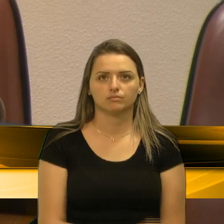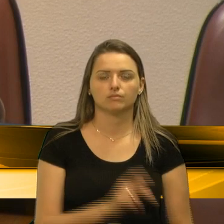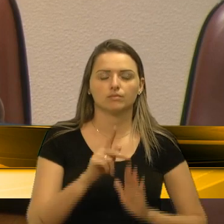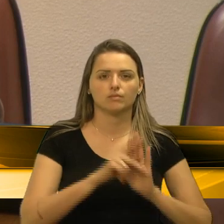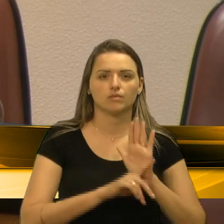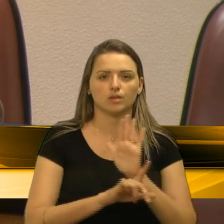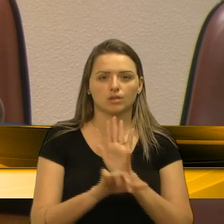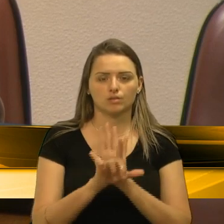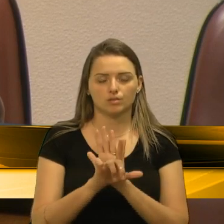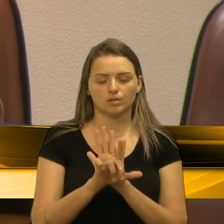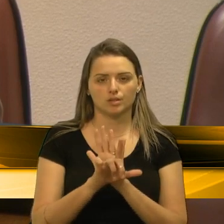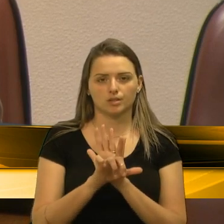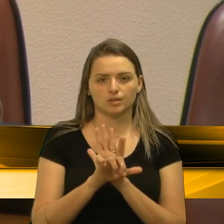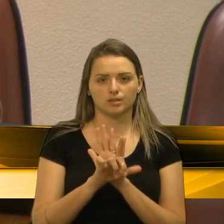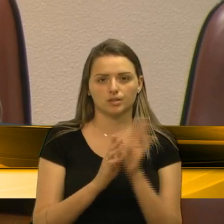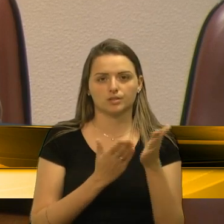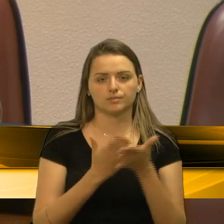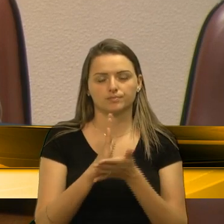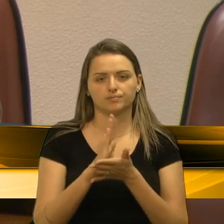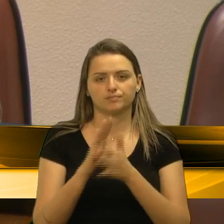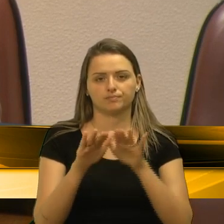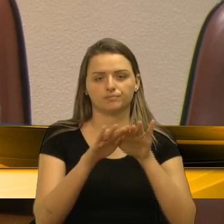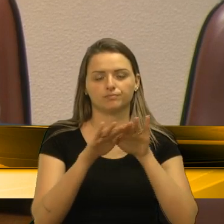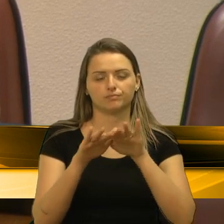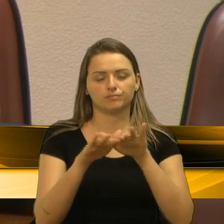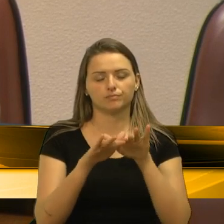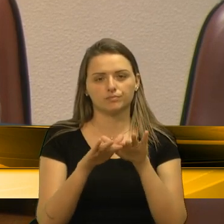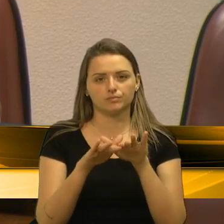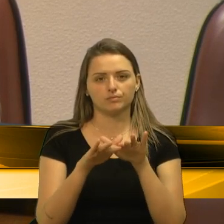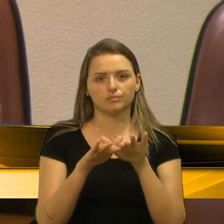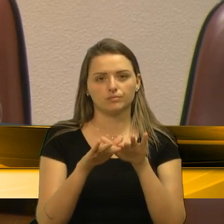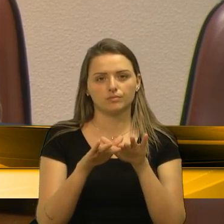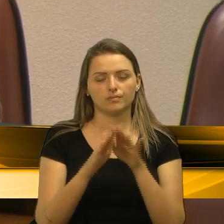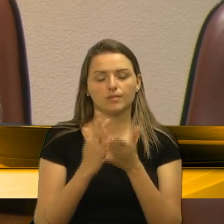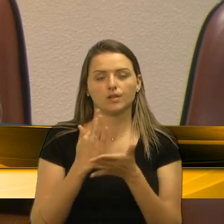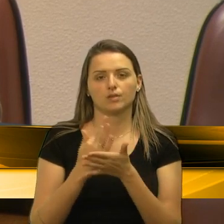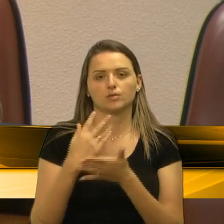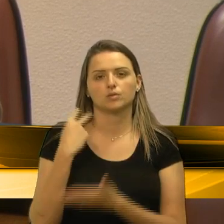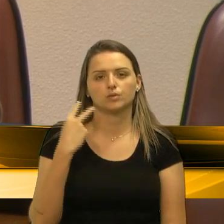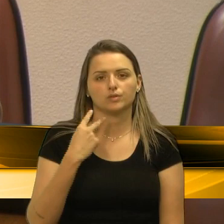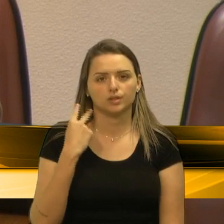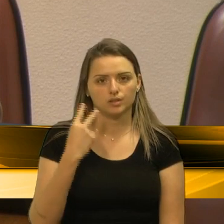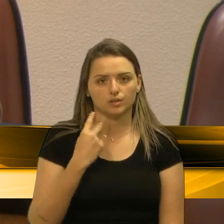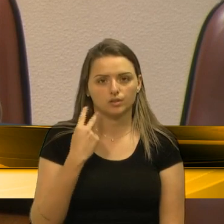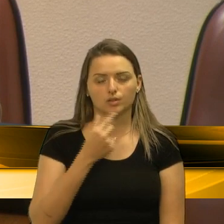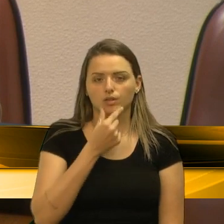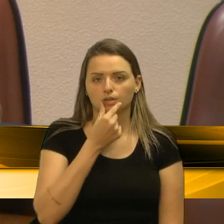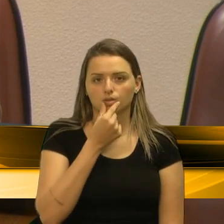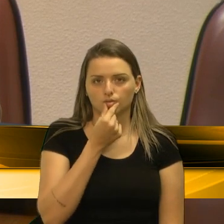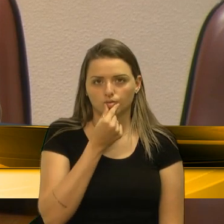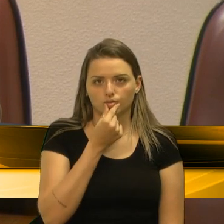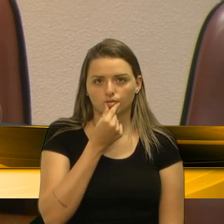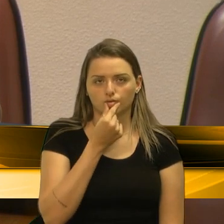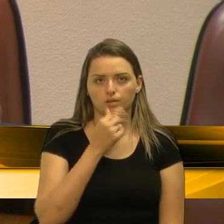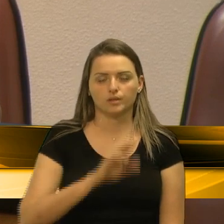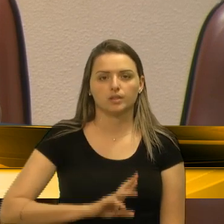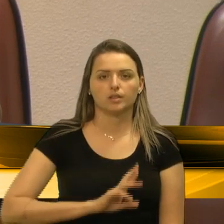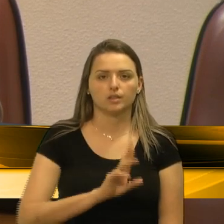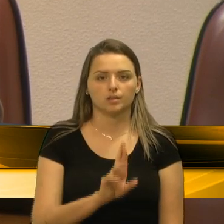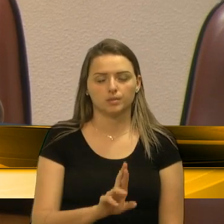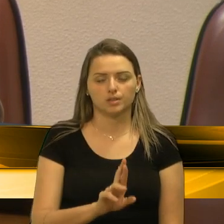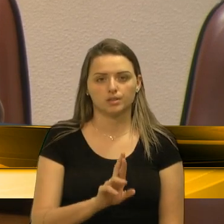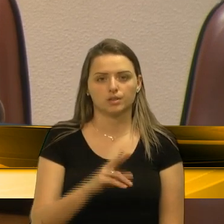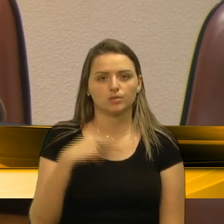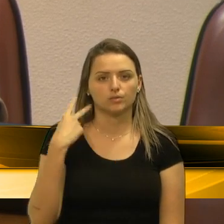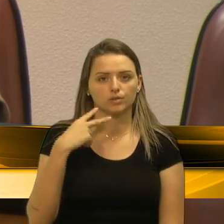O projeto de lei foi aprovado por unanimidade, com ausência do vereador Rodrigo Beltrão e, em